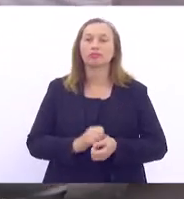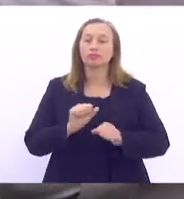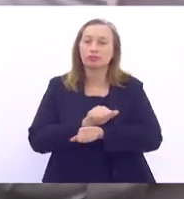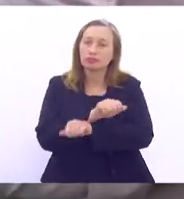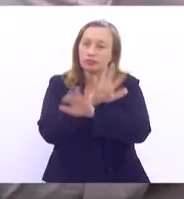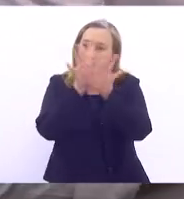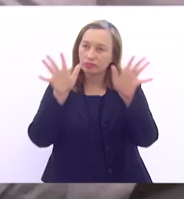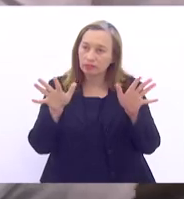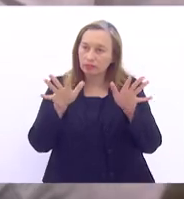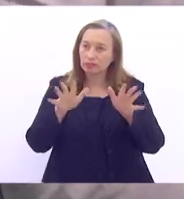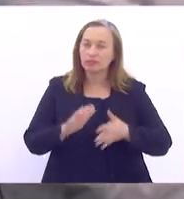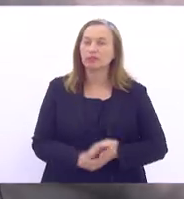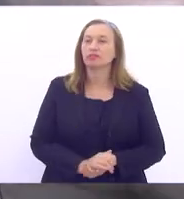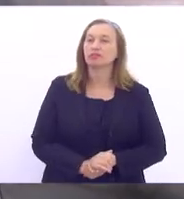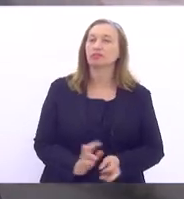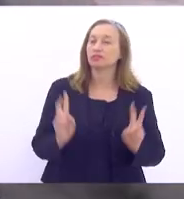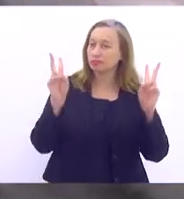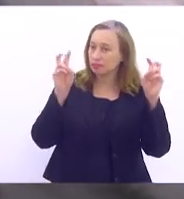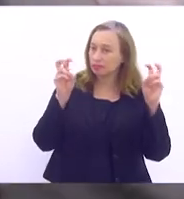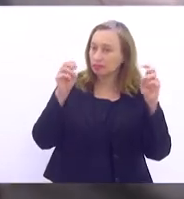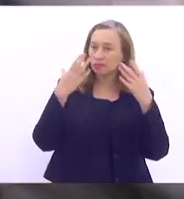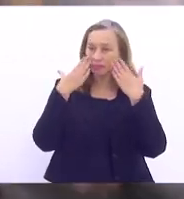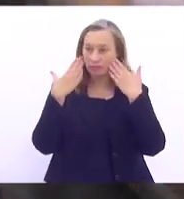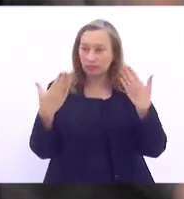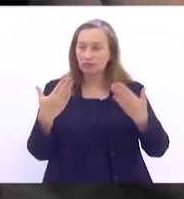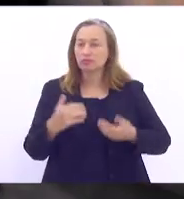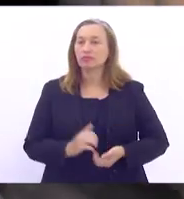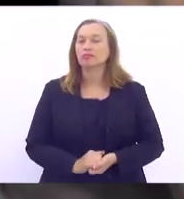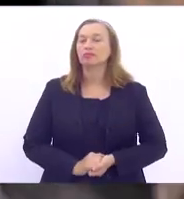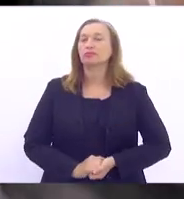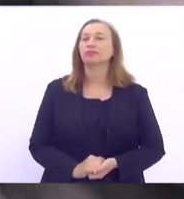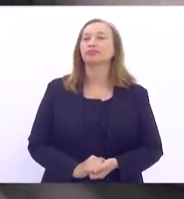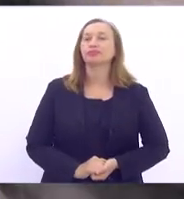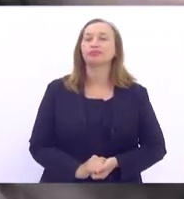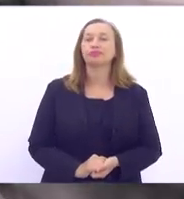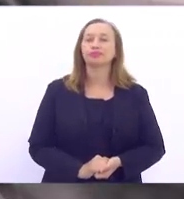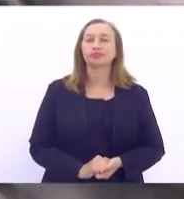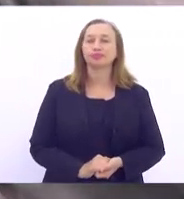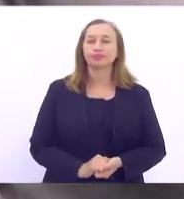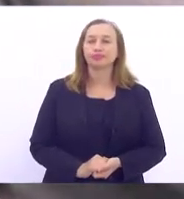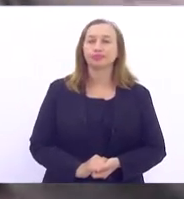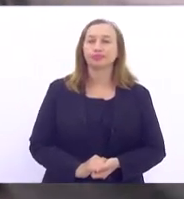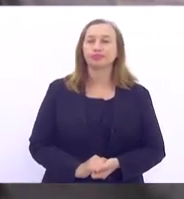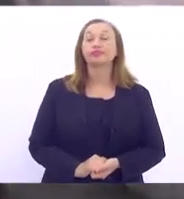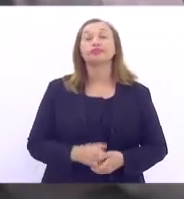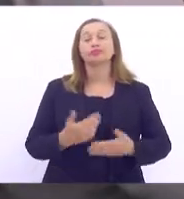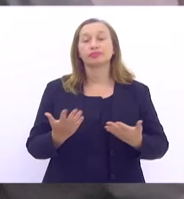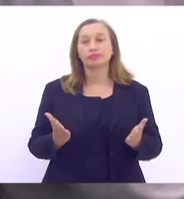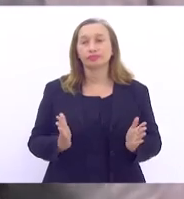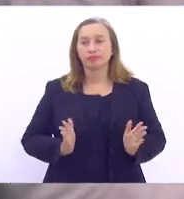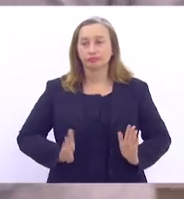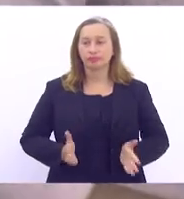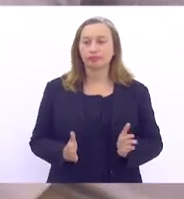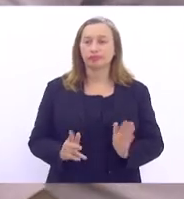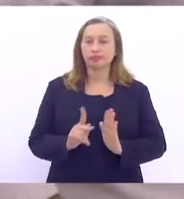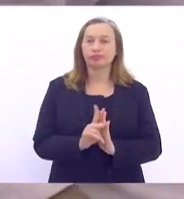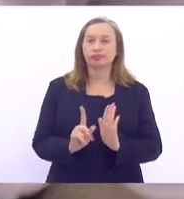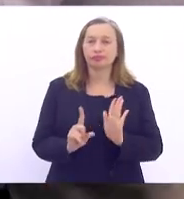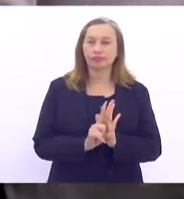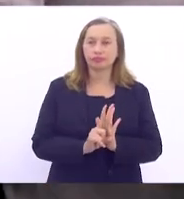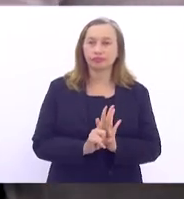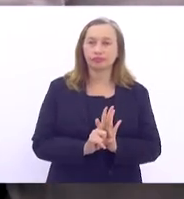clareza na apresentação do tema. Passamos, então, ao projeto de